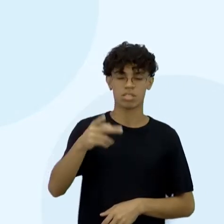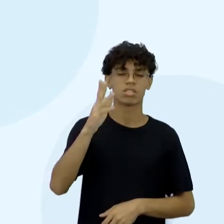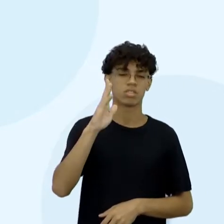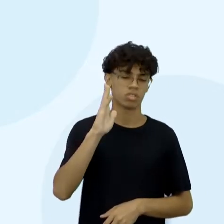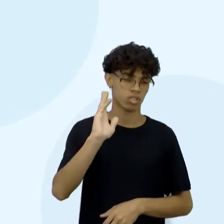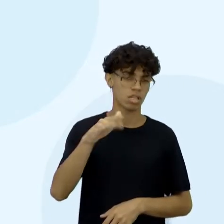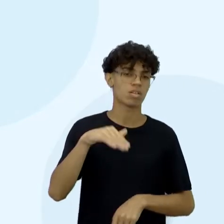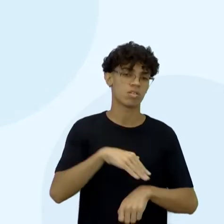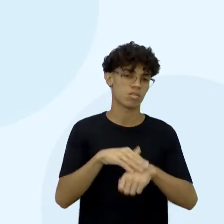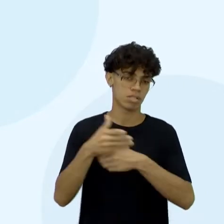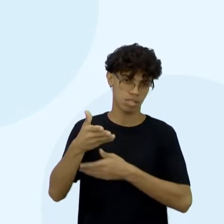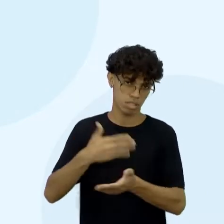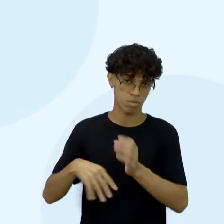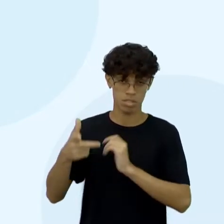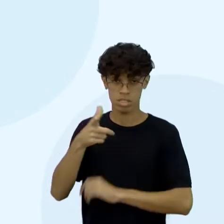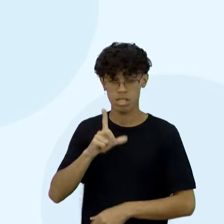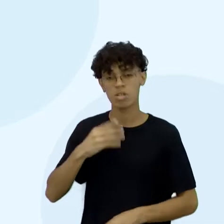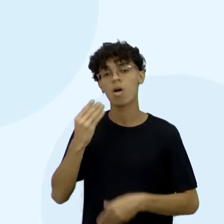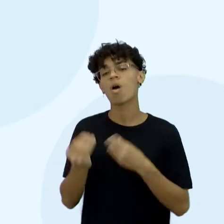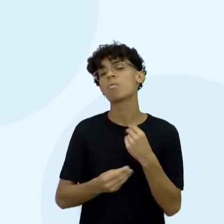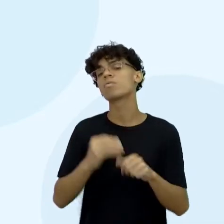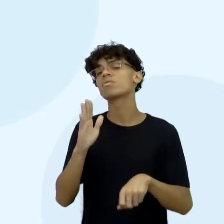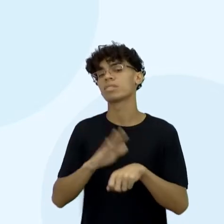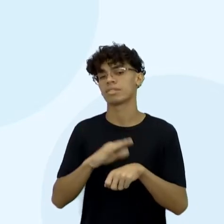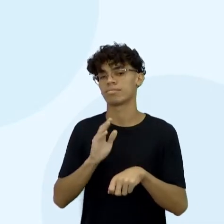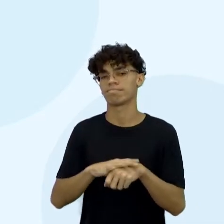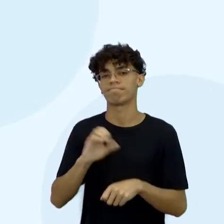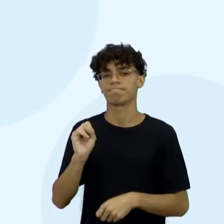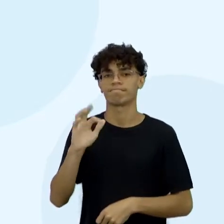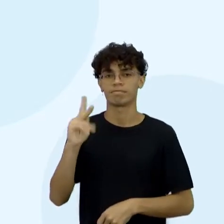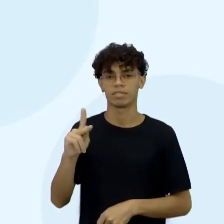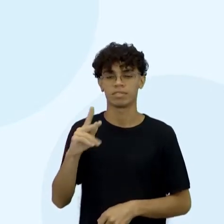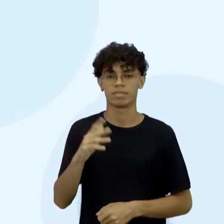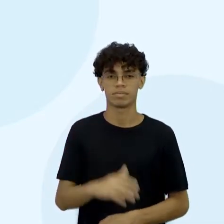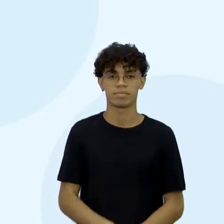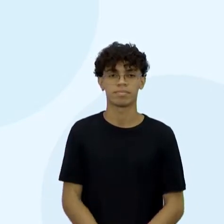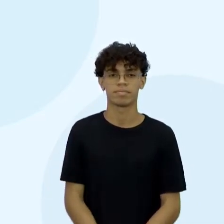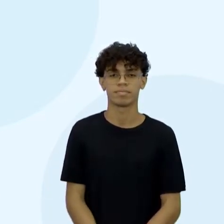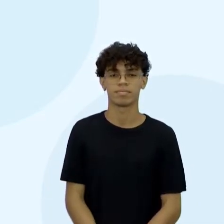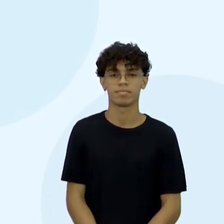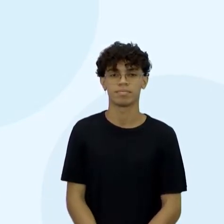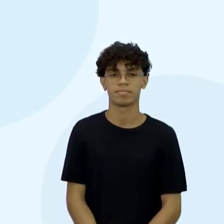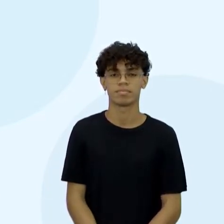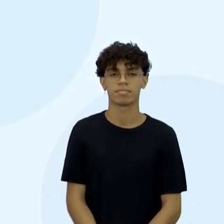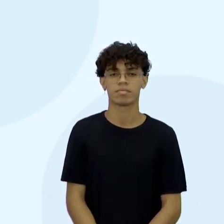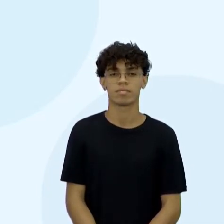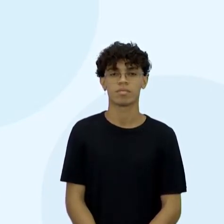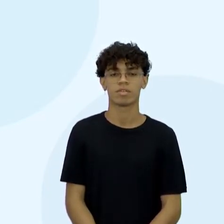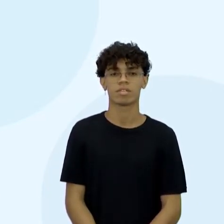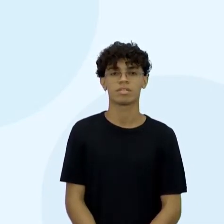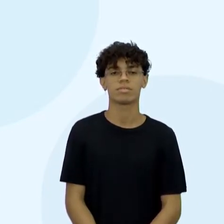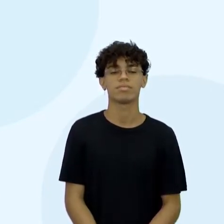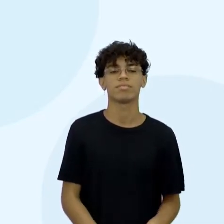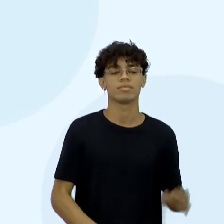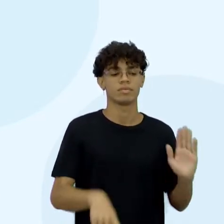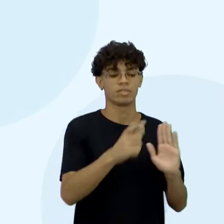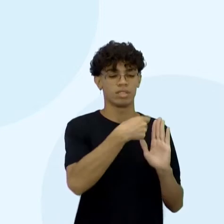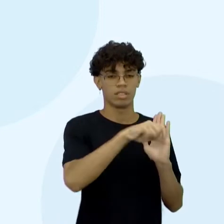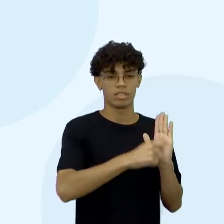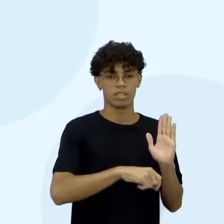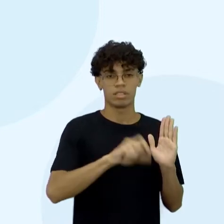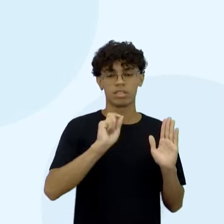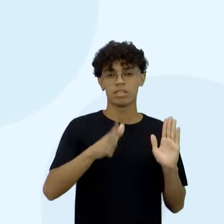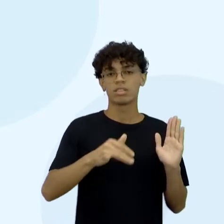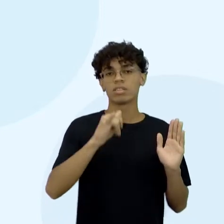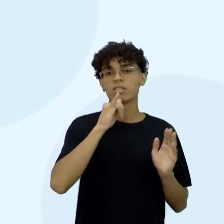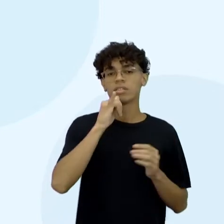discutiu aí em aulas anteriores, beleza? Vocês podem voltar lá. E aí, o que eu quero escrever para vocês? Ó, dei esse